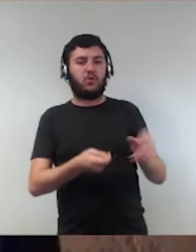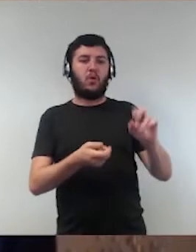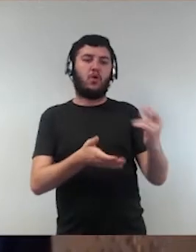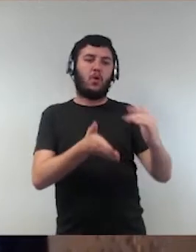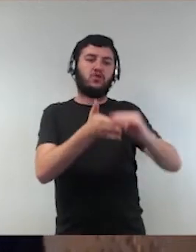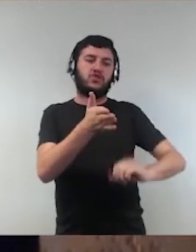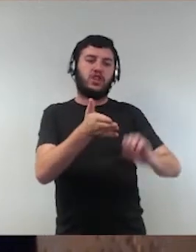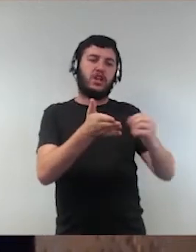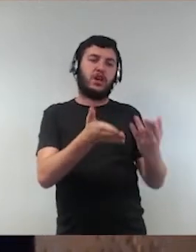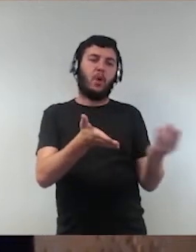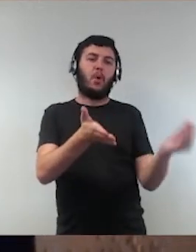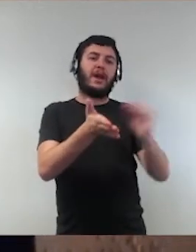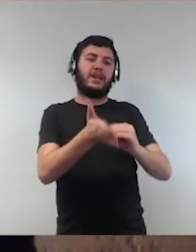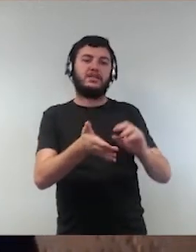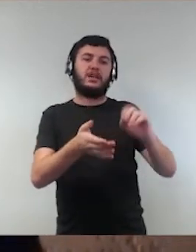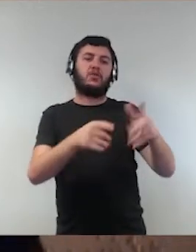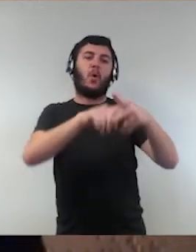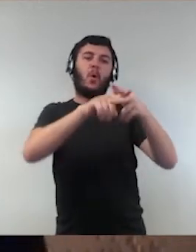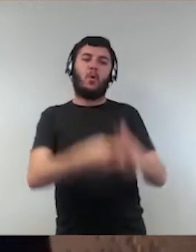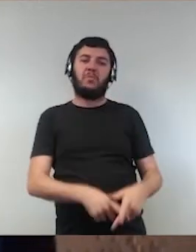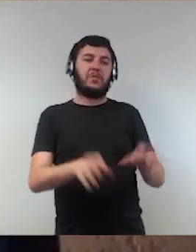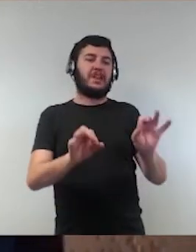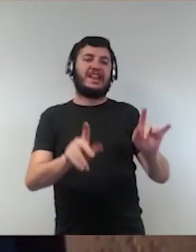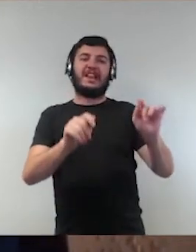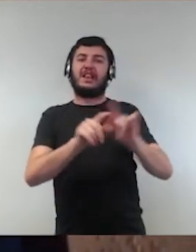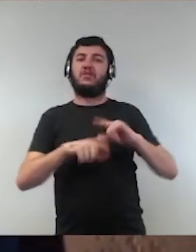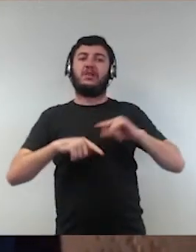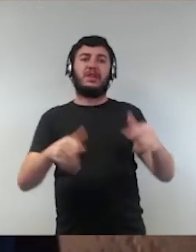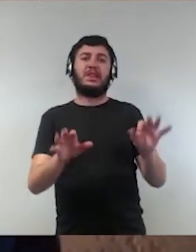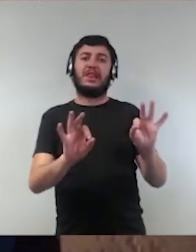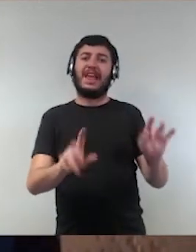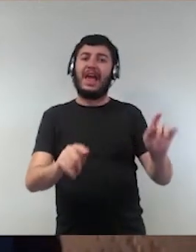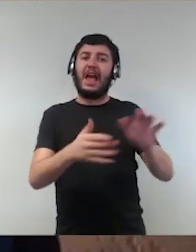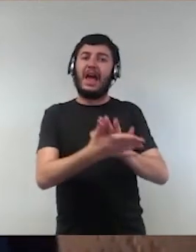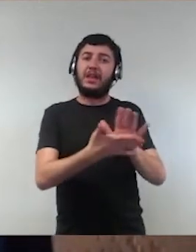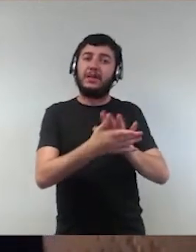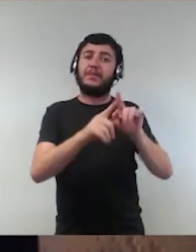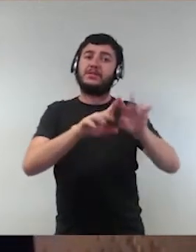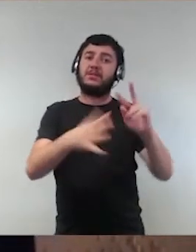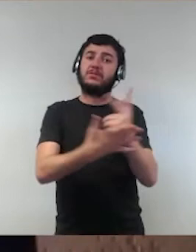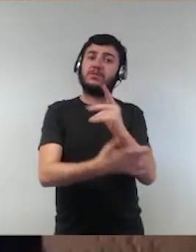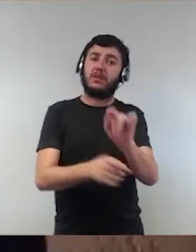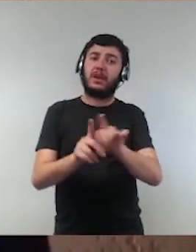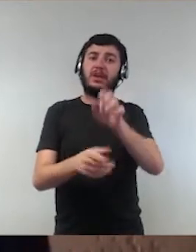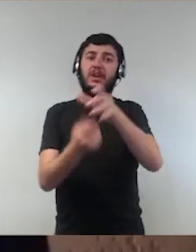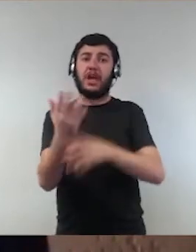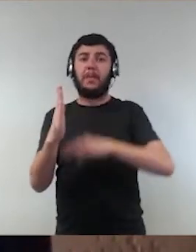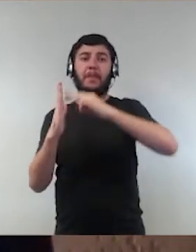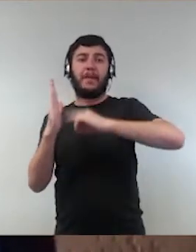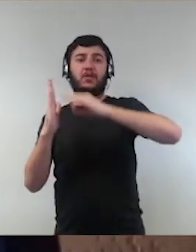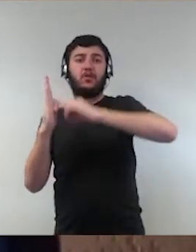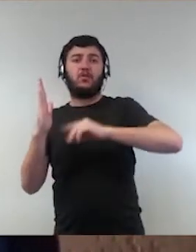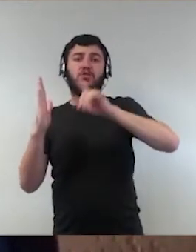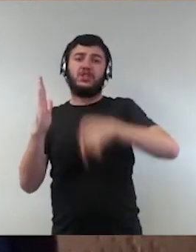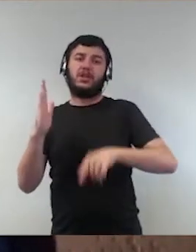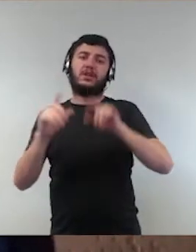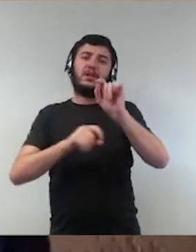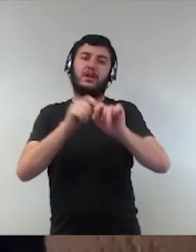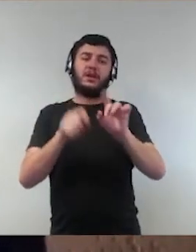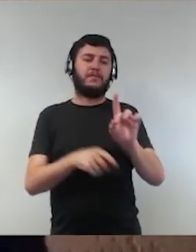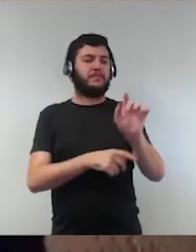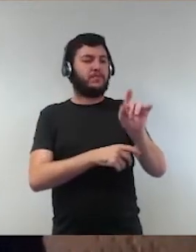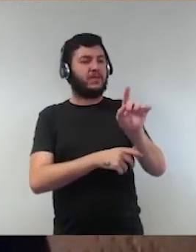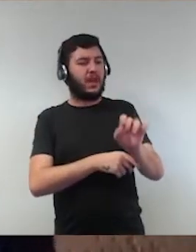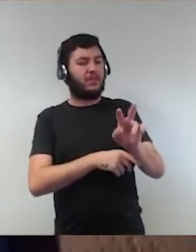sejam referentes a pessoas. Ele, a princípio, ele consolida uma metodologia segundo a qual os dados devem